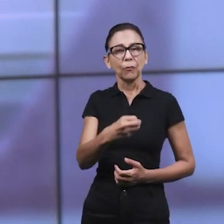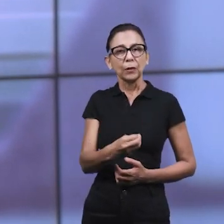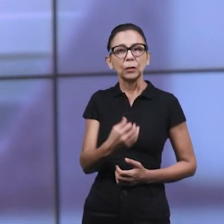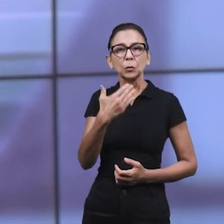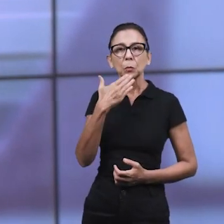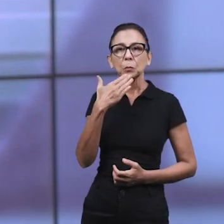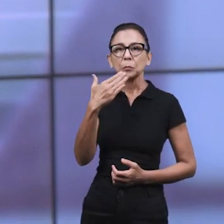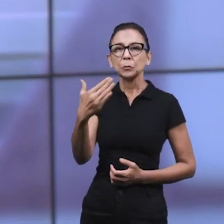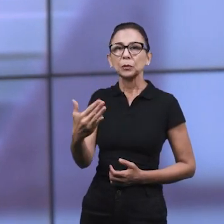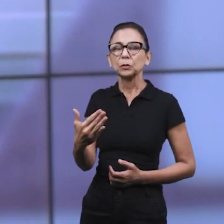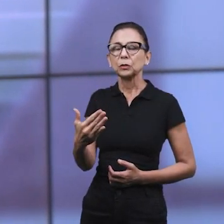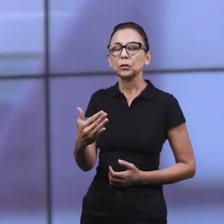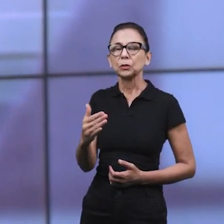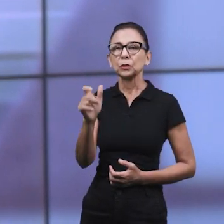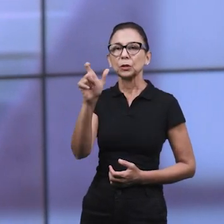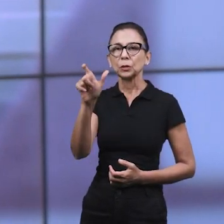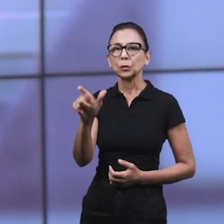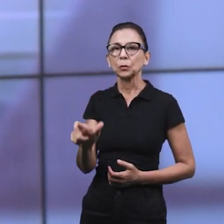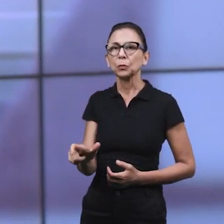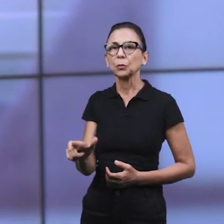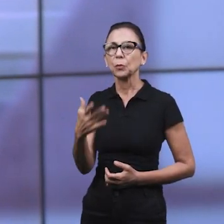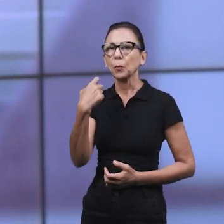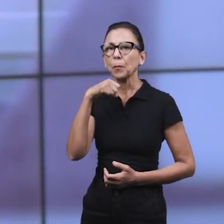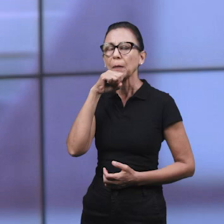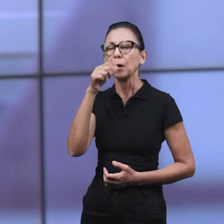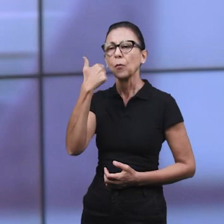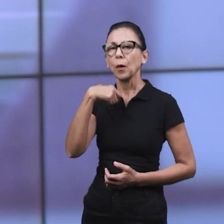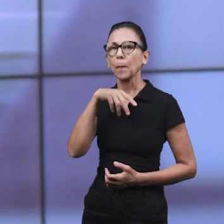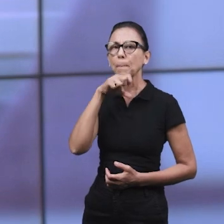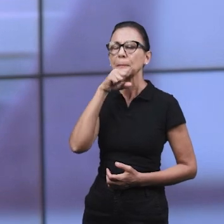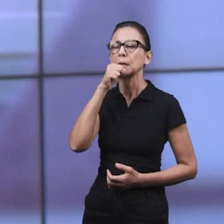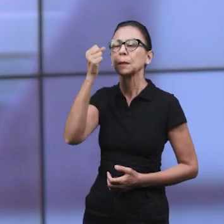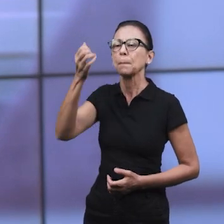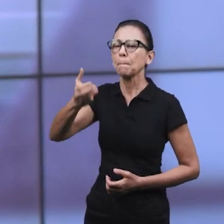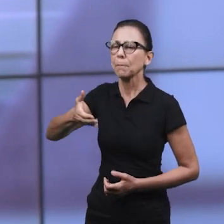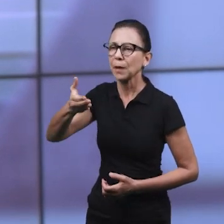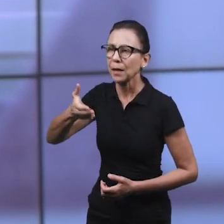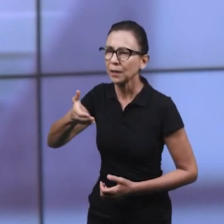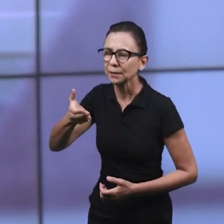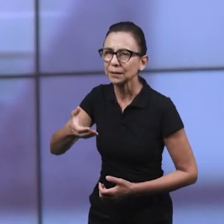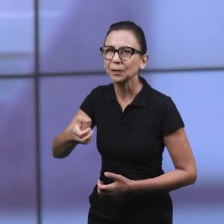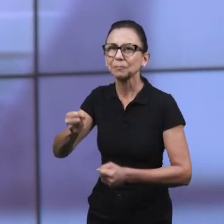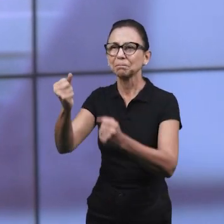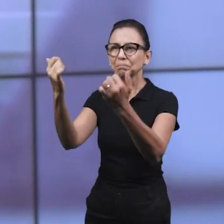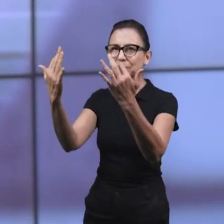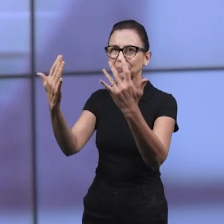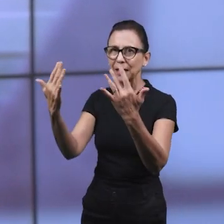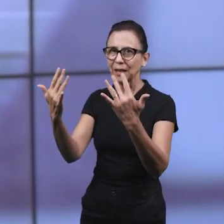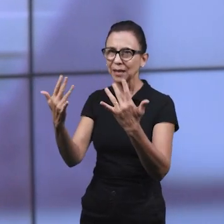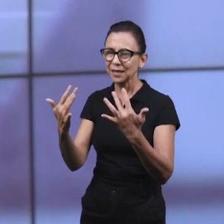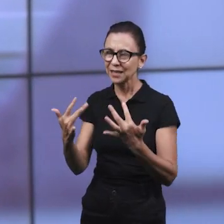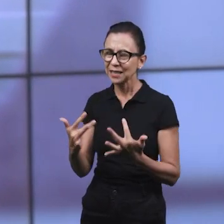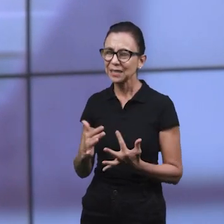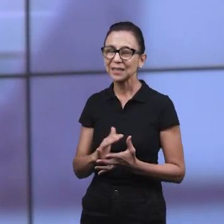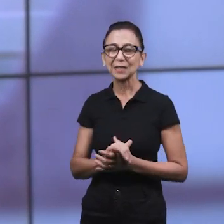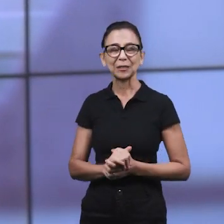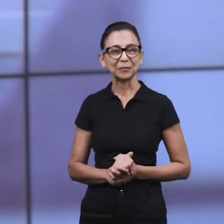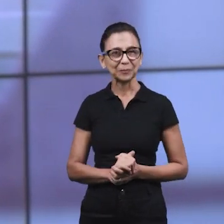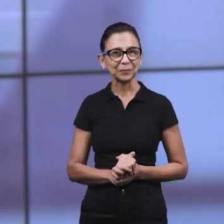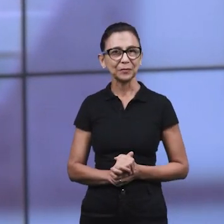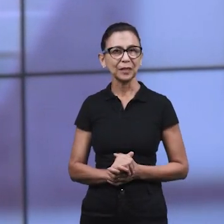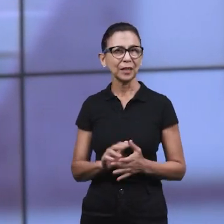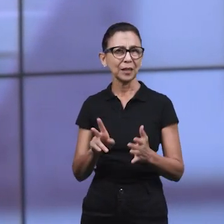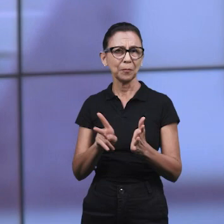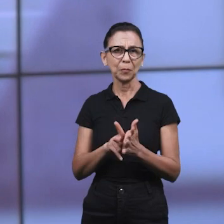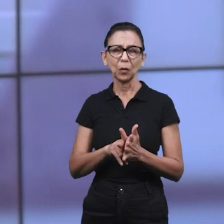familiar. É a bênção do próprio Deus para os filhos por meio dos pais. Temos ensinado as